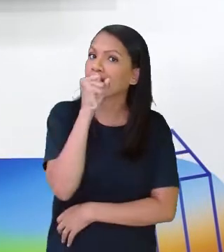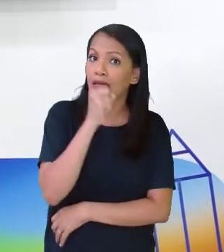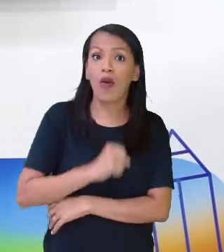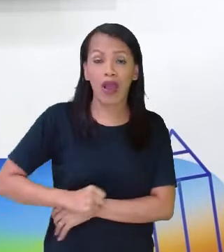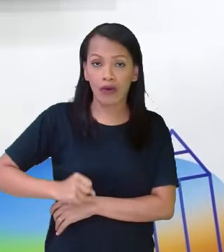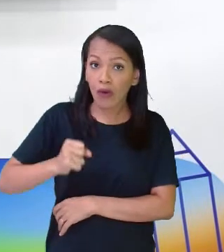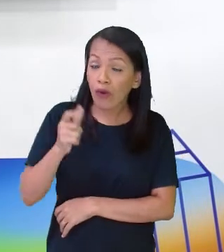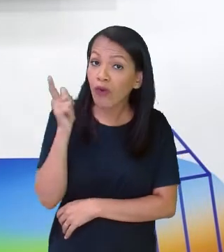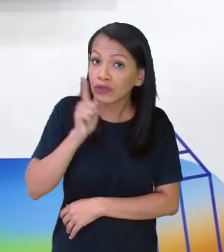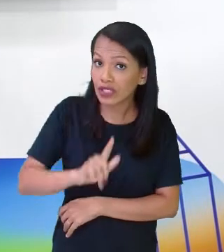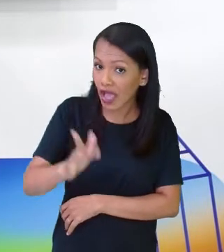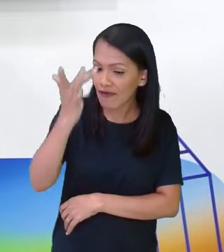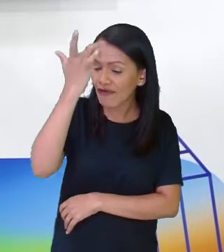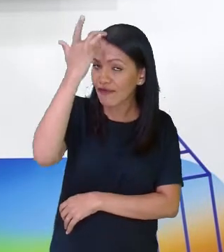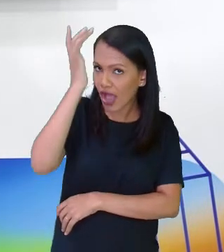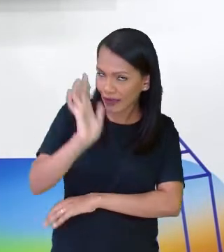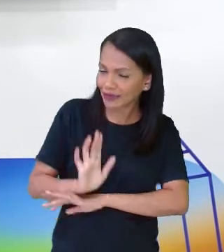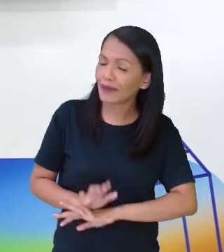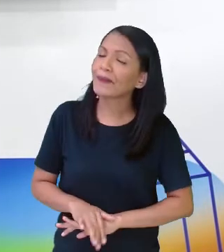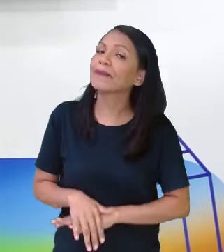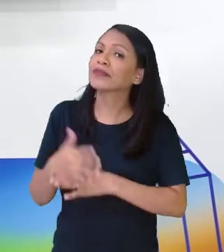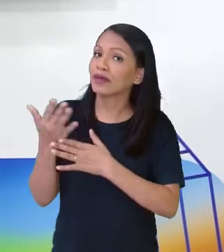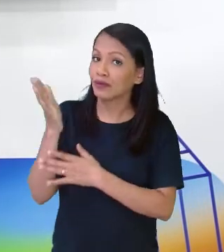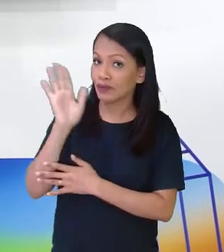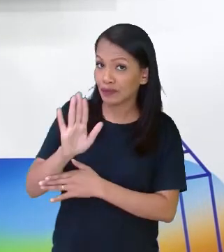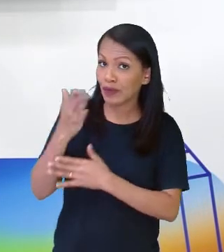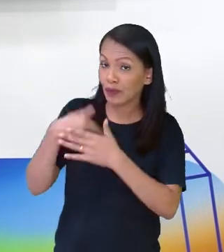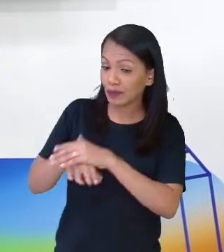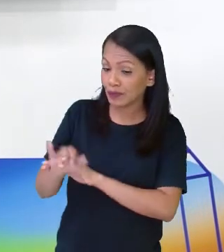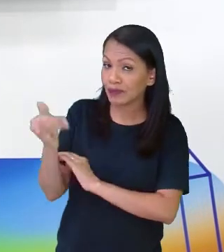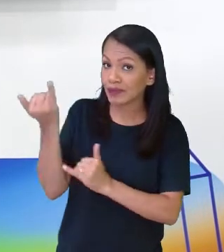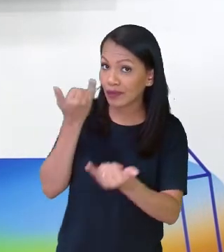facilmente. Beleza, tranquilo, guardei a informação.